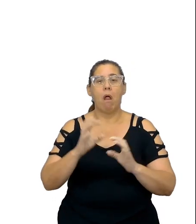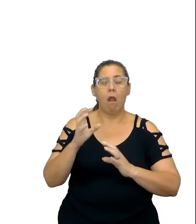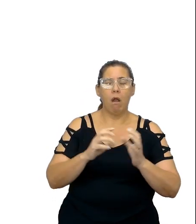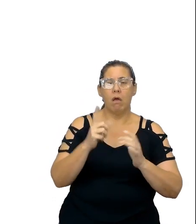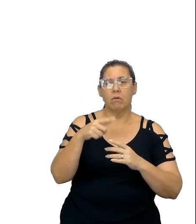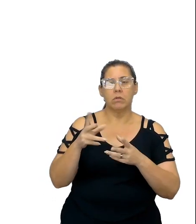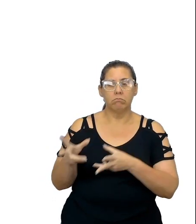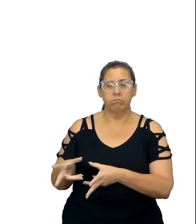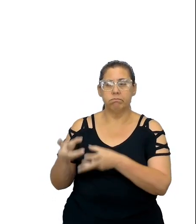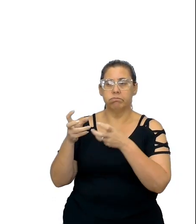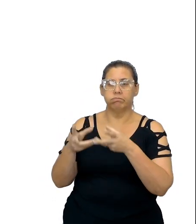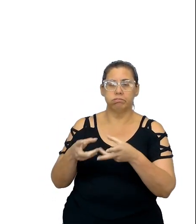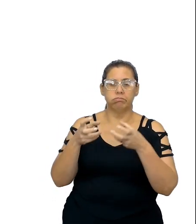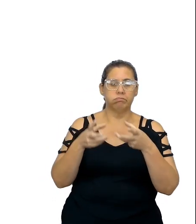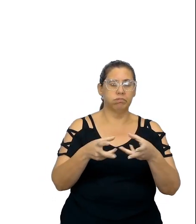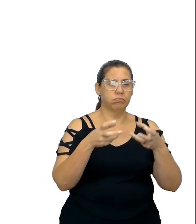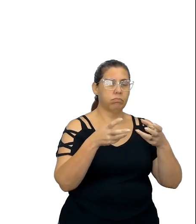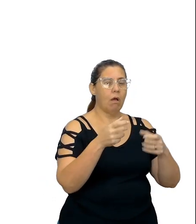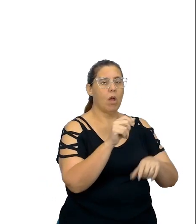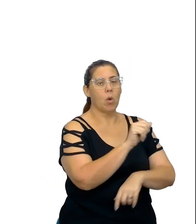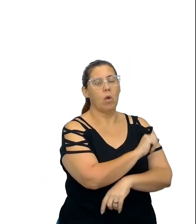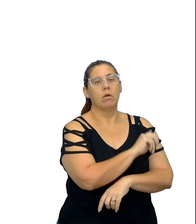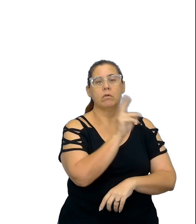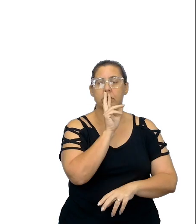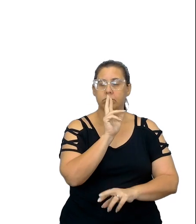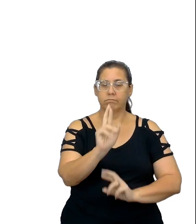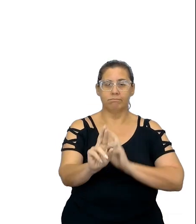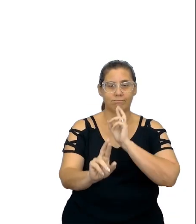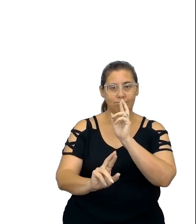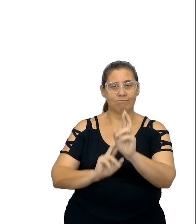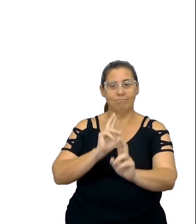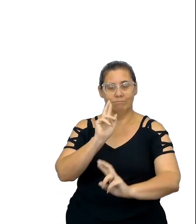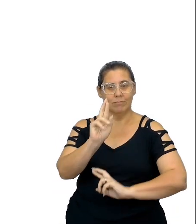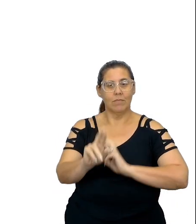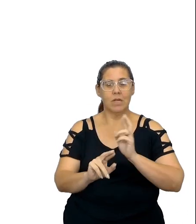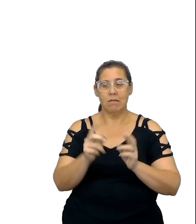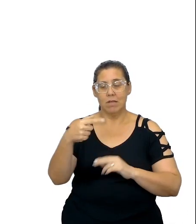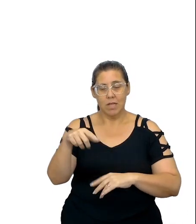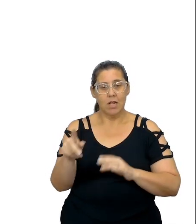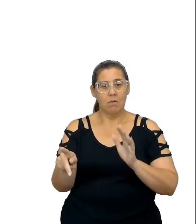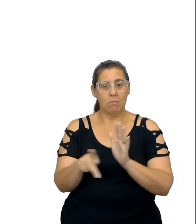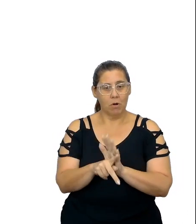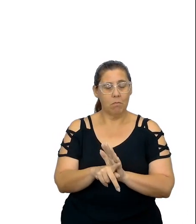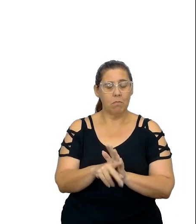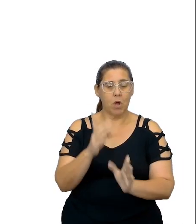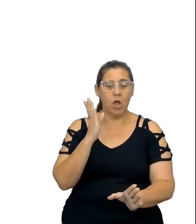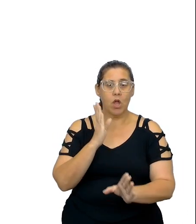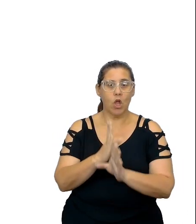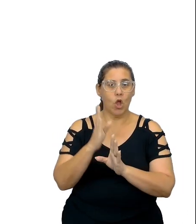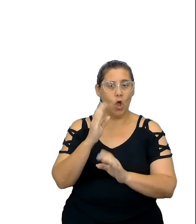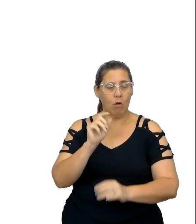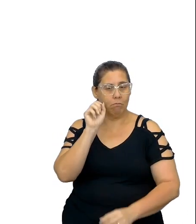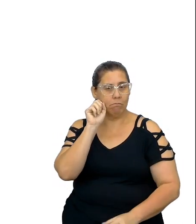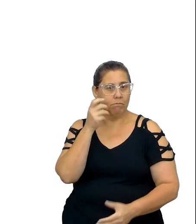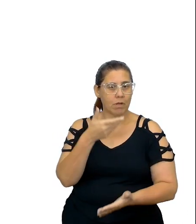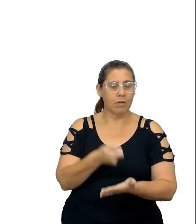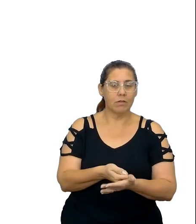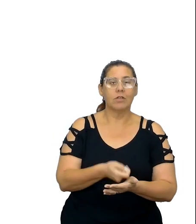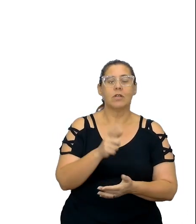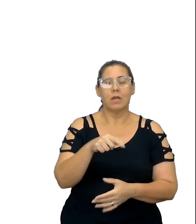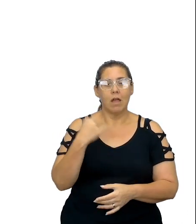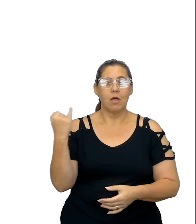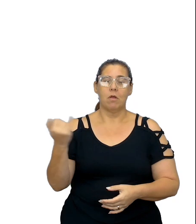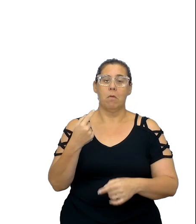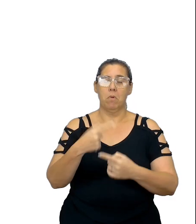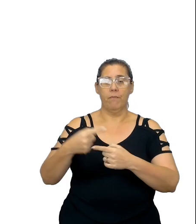vão percebendo que os estudantes vão respondendo e eles próprios podem criar as soluções, e isso é importante, até porque